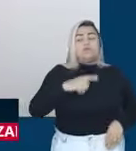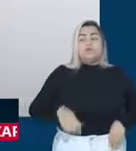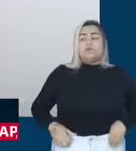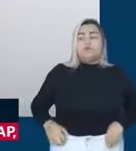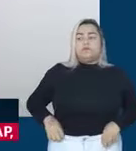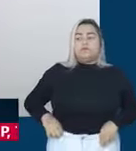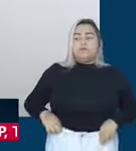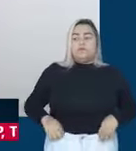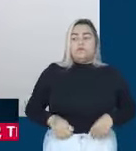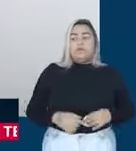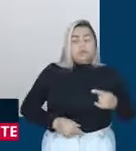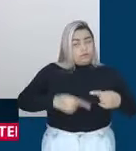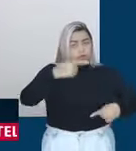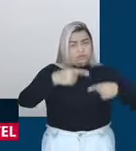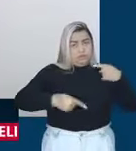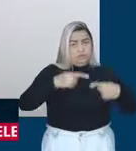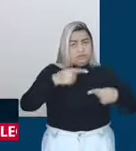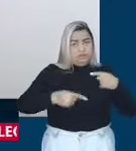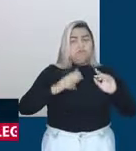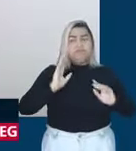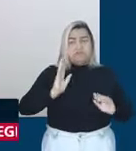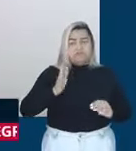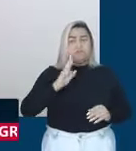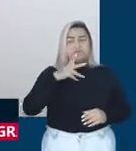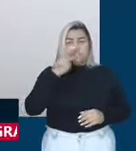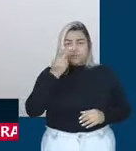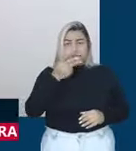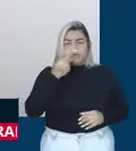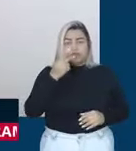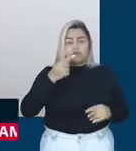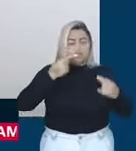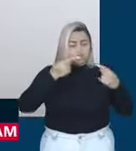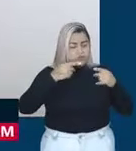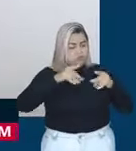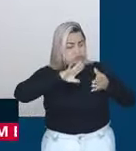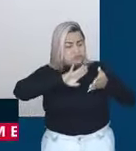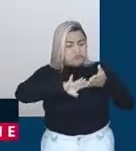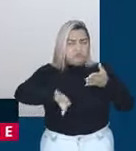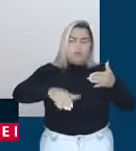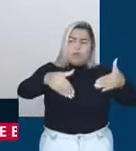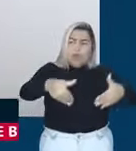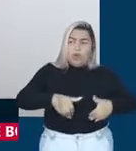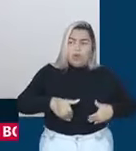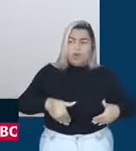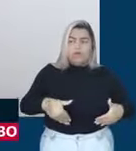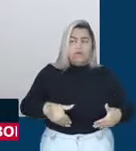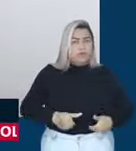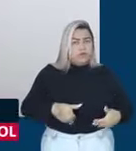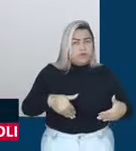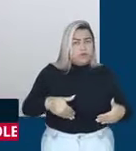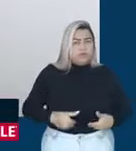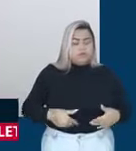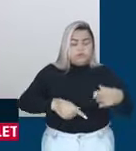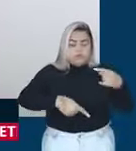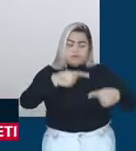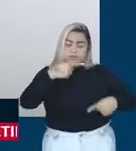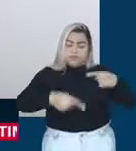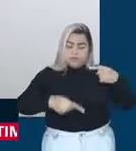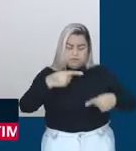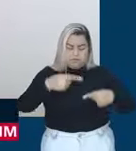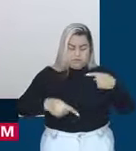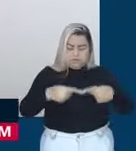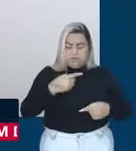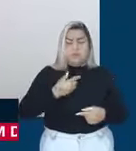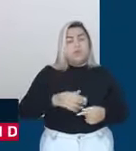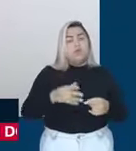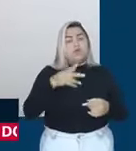de ciclo de debate, como já falamos aqui do combate à fome. Estamos fazendo um ciclo de debate também do que